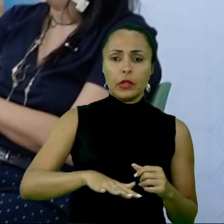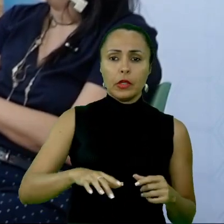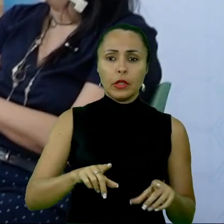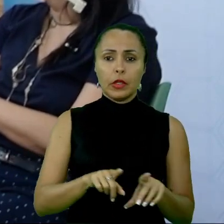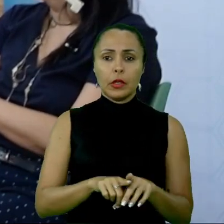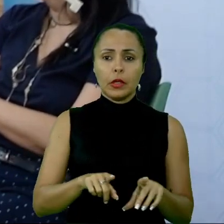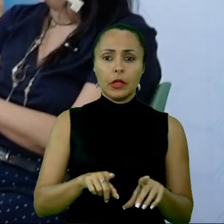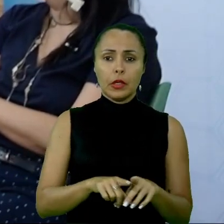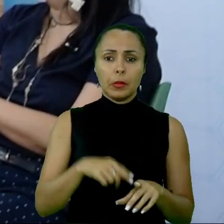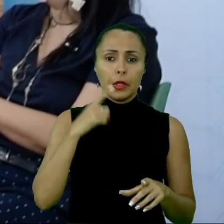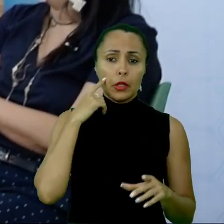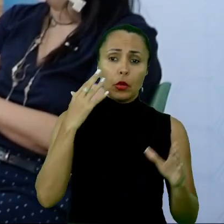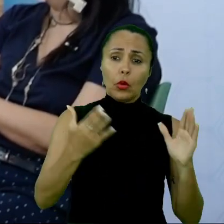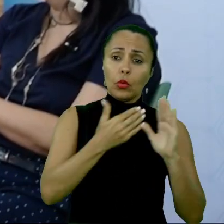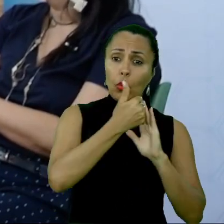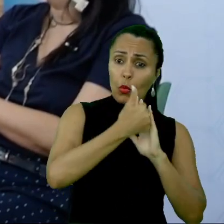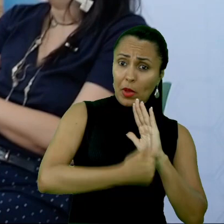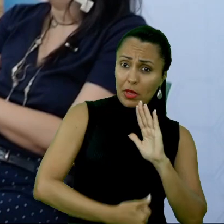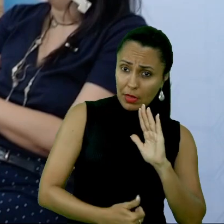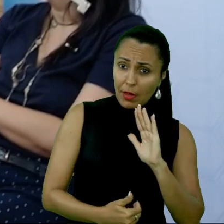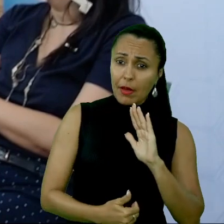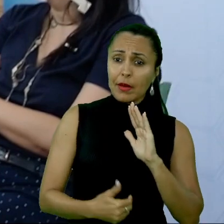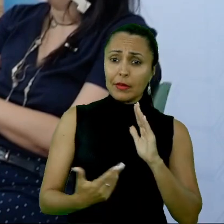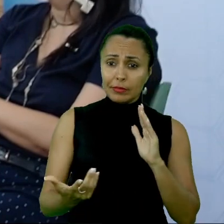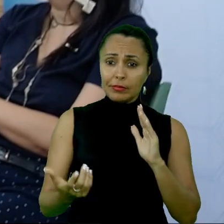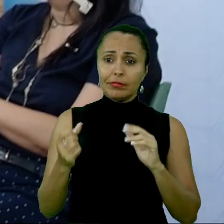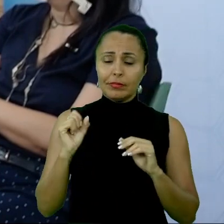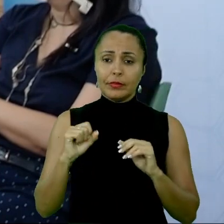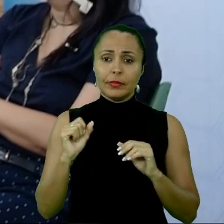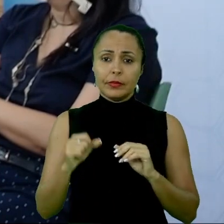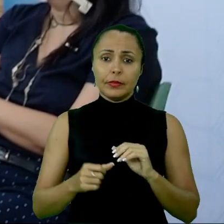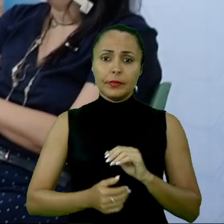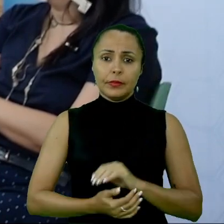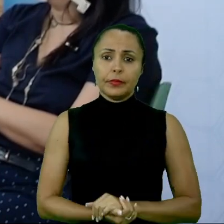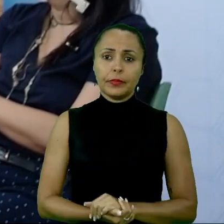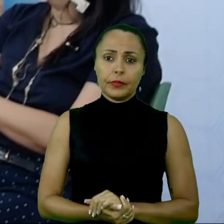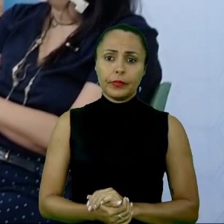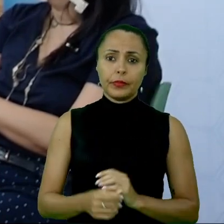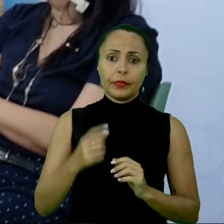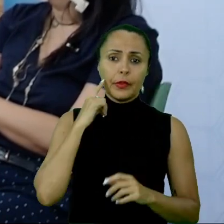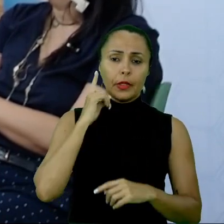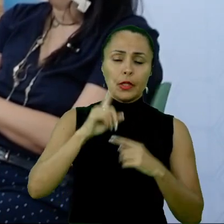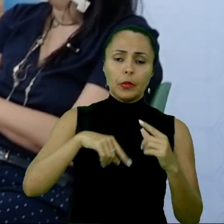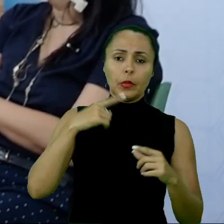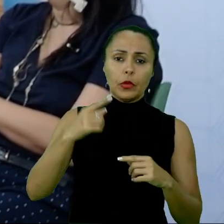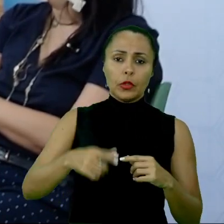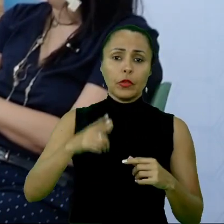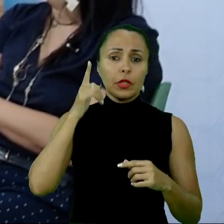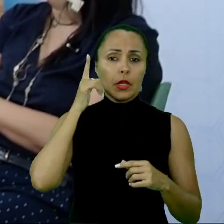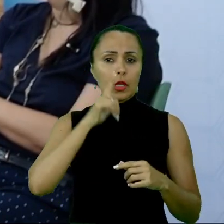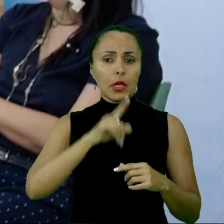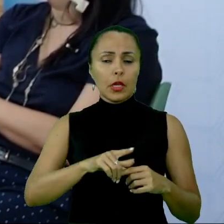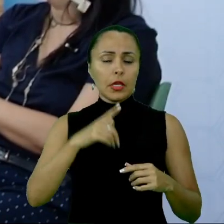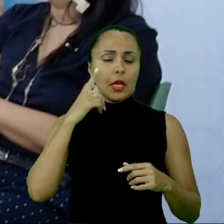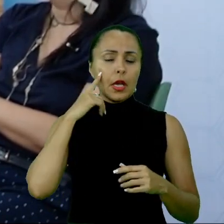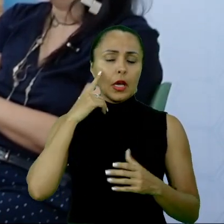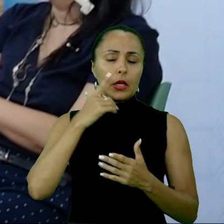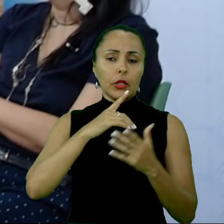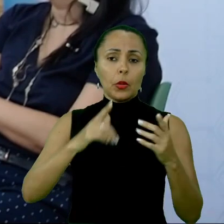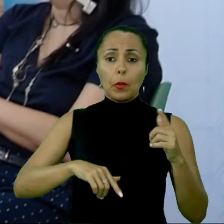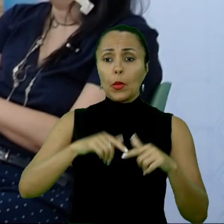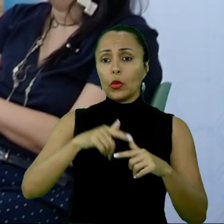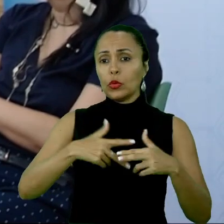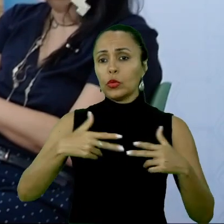fotos, documentar o estilo de vida, os artefatos que aquelas pessoas produzem, depois você ganhar em cima de outros produtos que você vai